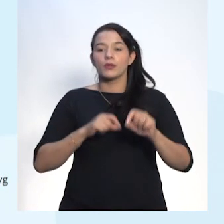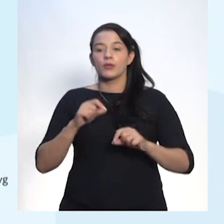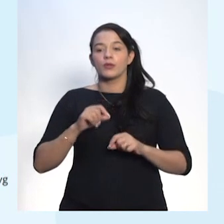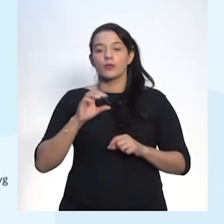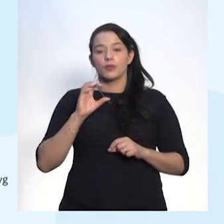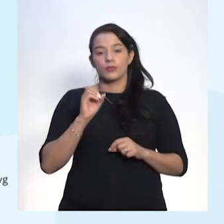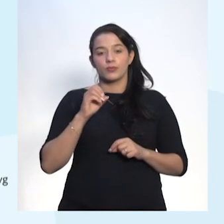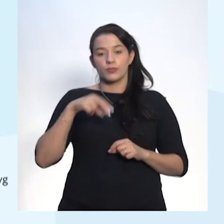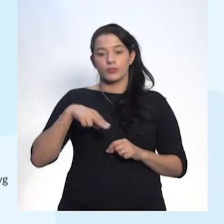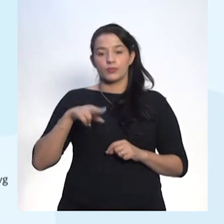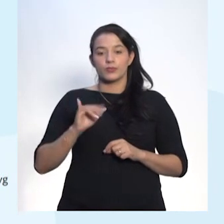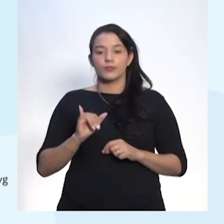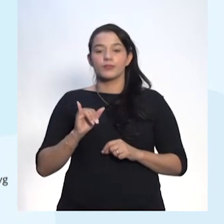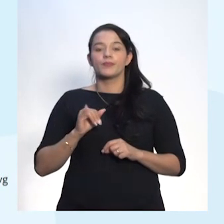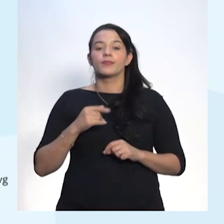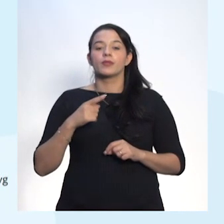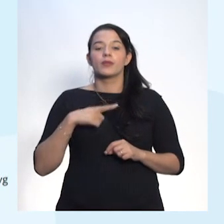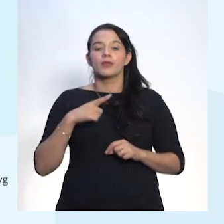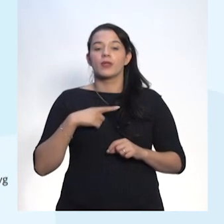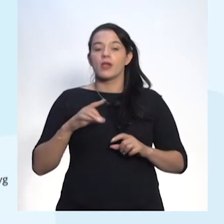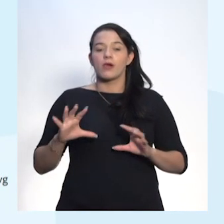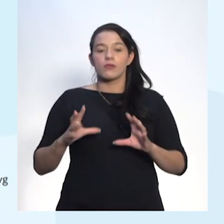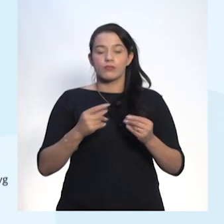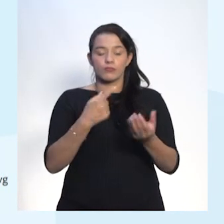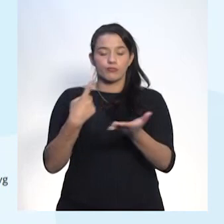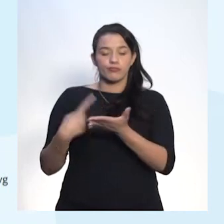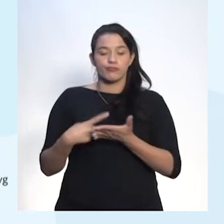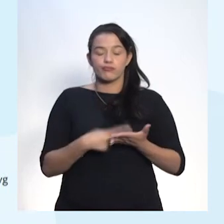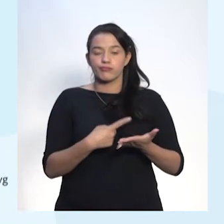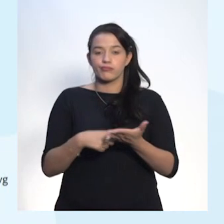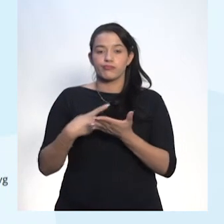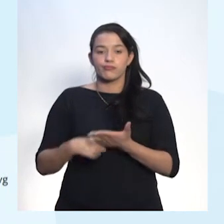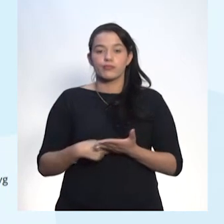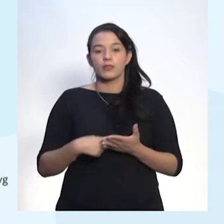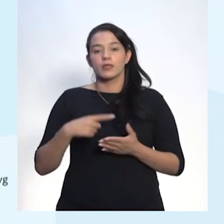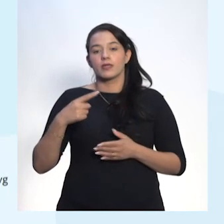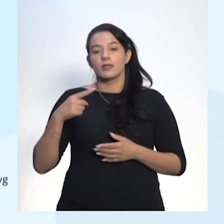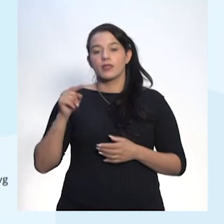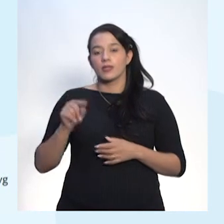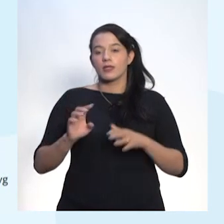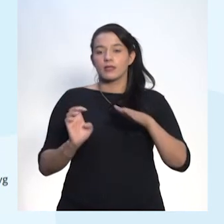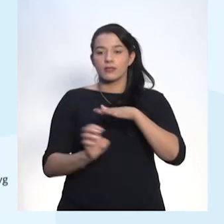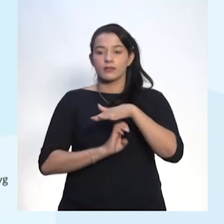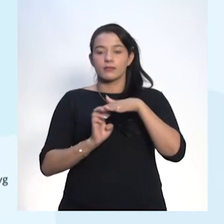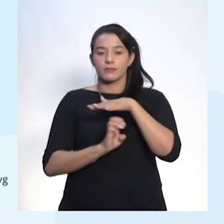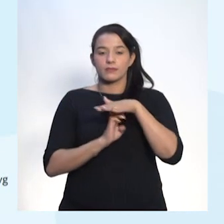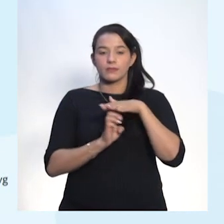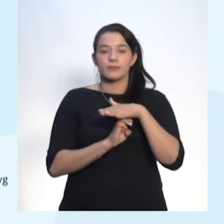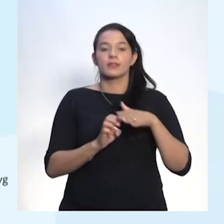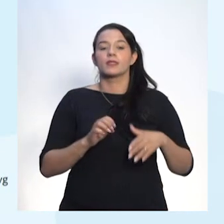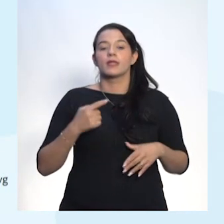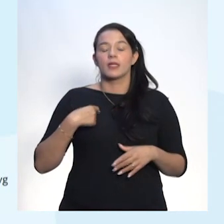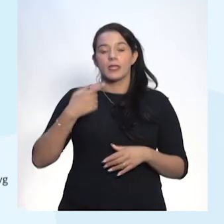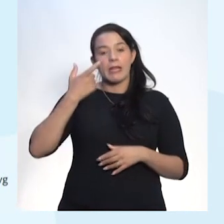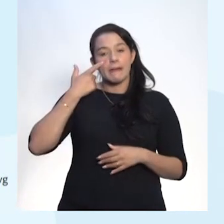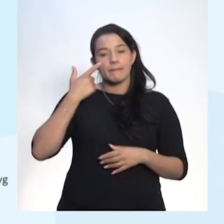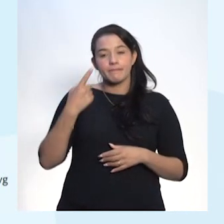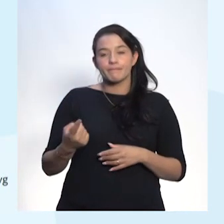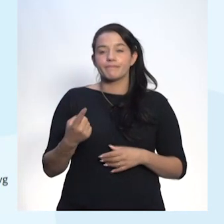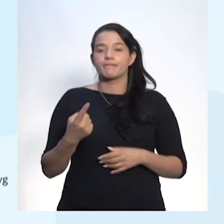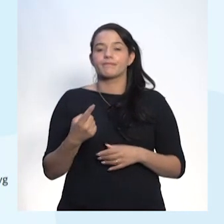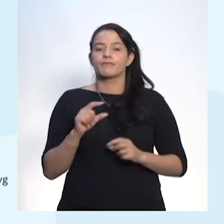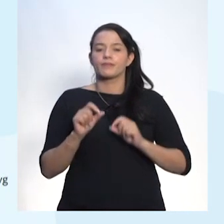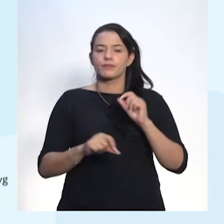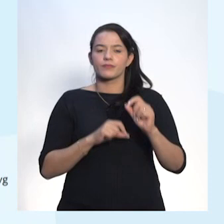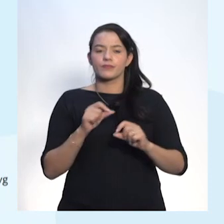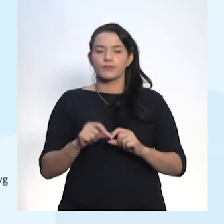seus empreendimentos instalados no Brasil, como empresas norte-americanas, ele enxerga aí que ele